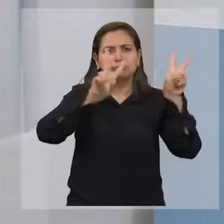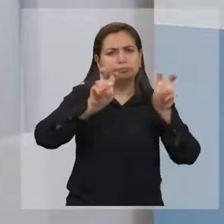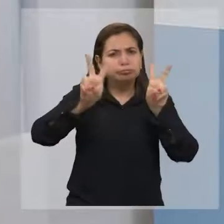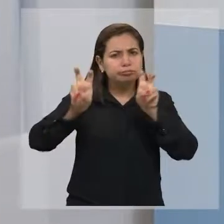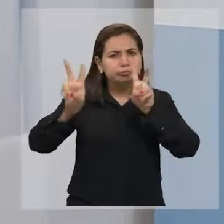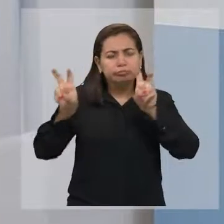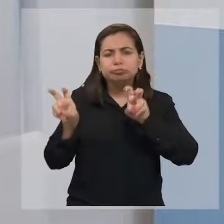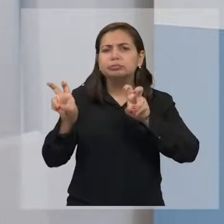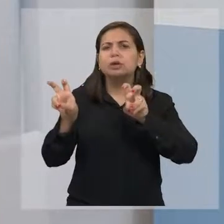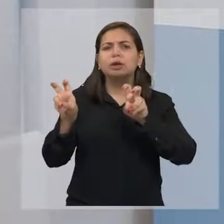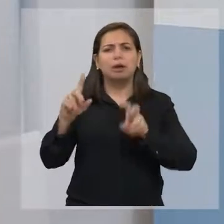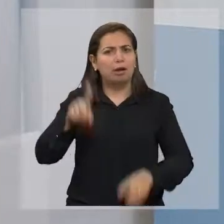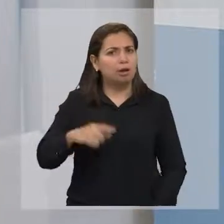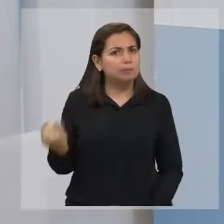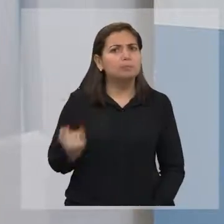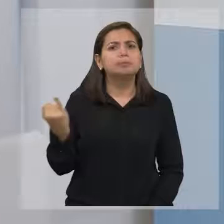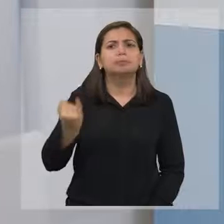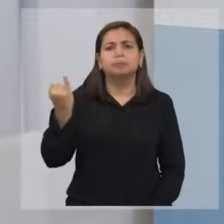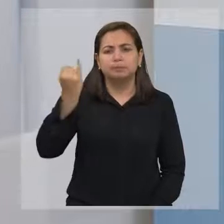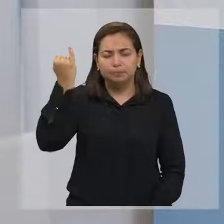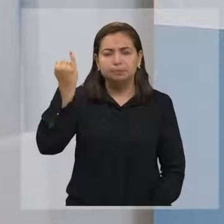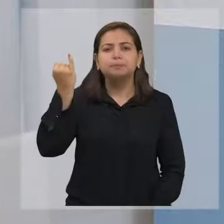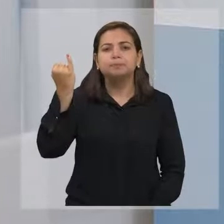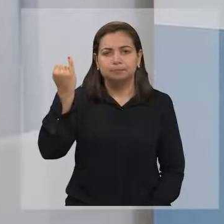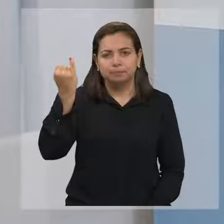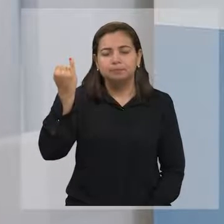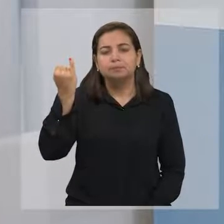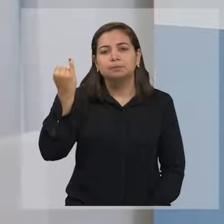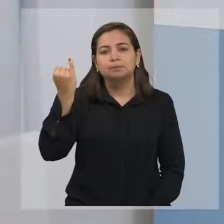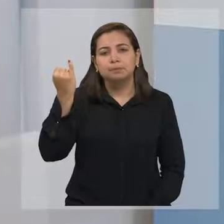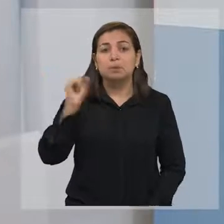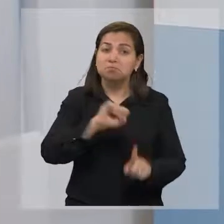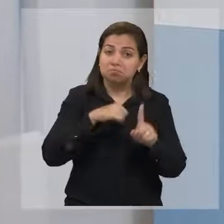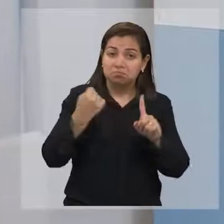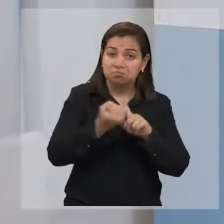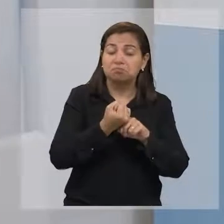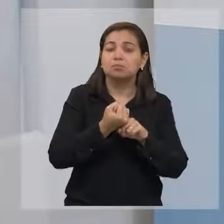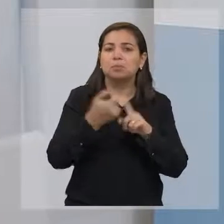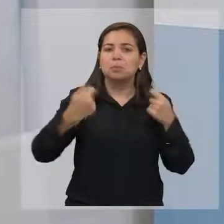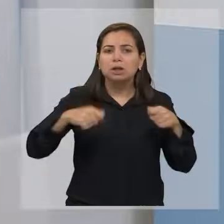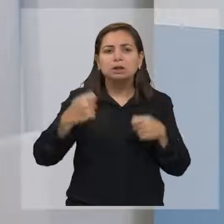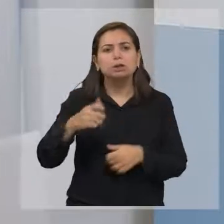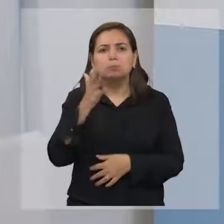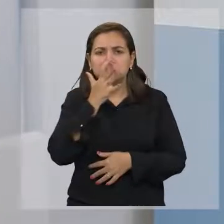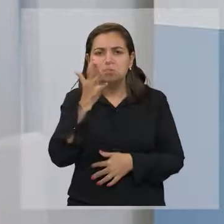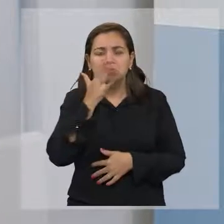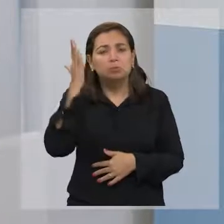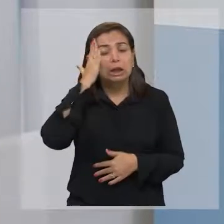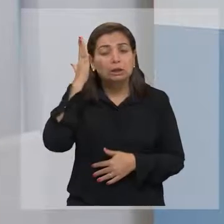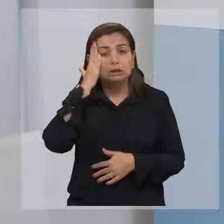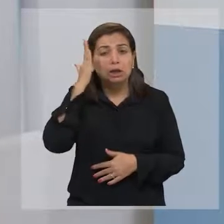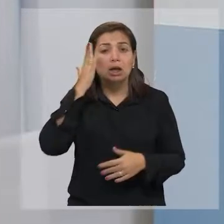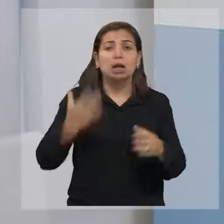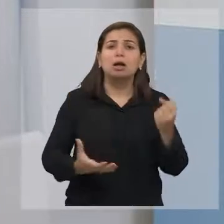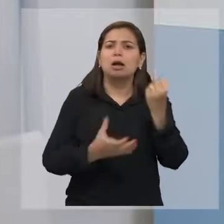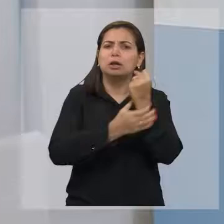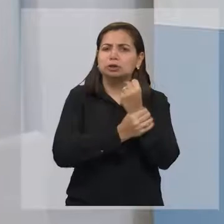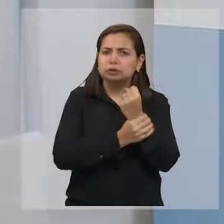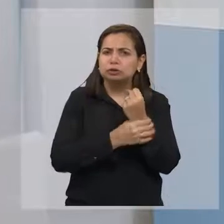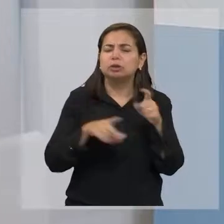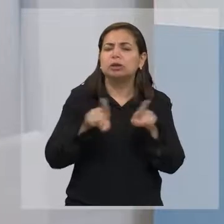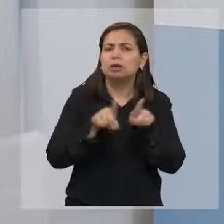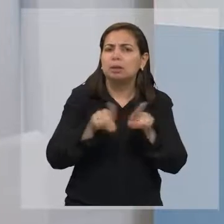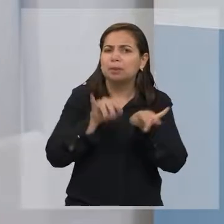aborda temas de relevância para a sociedade, para a garantia, a